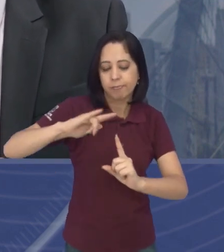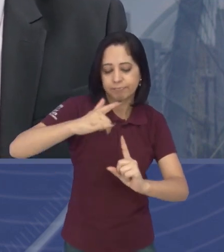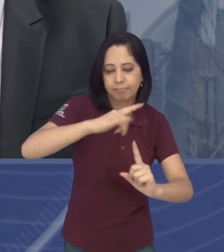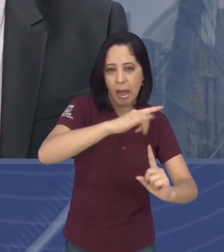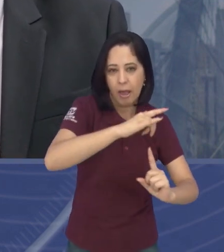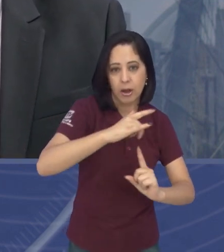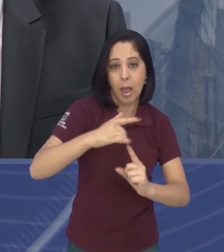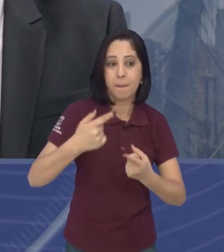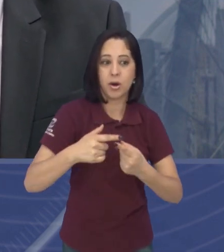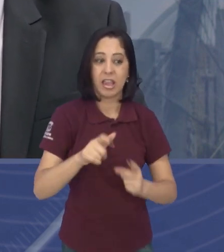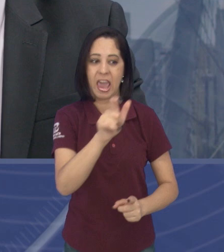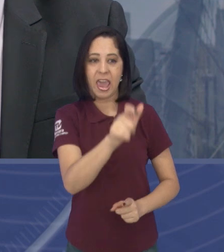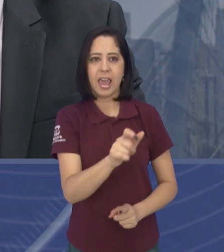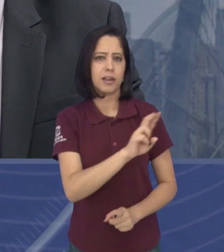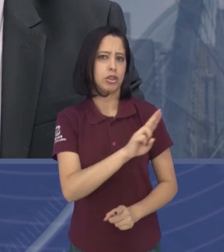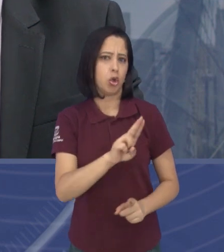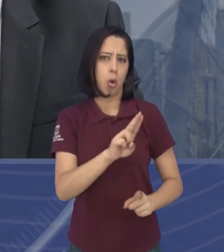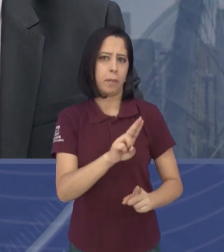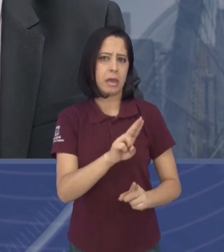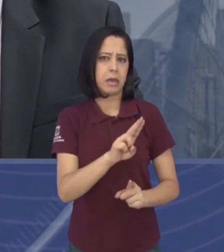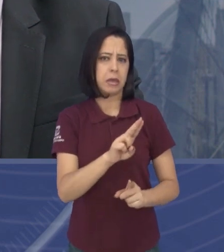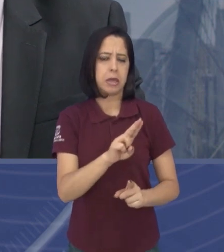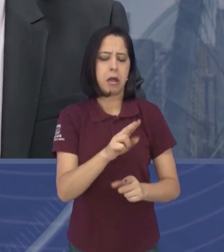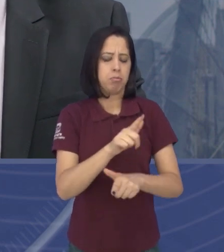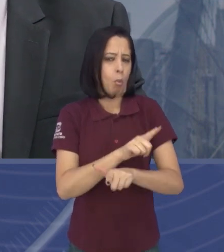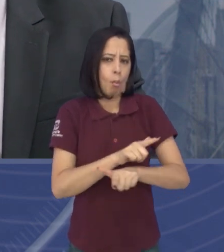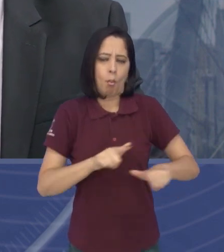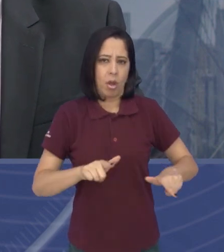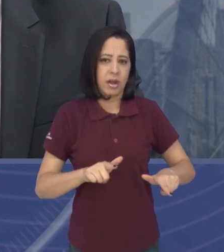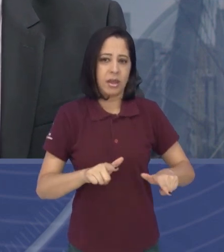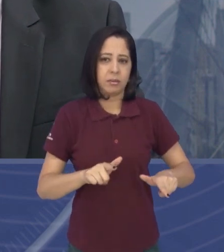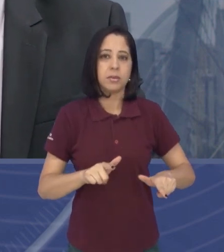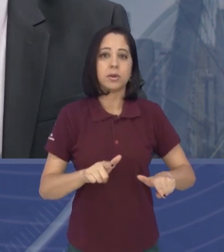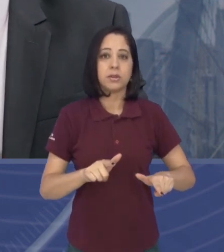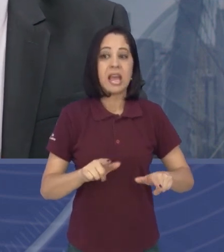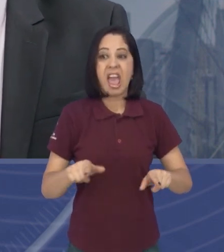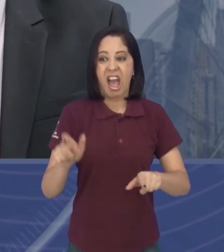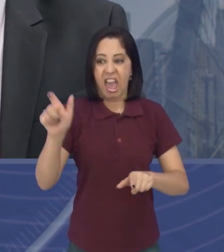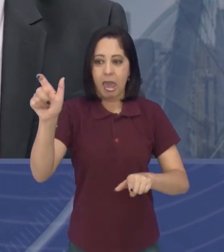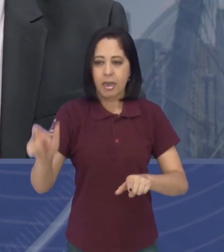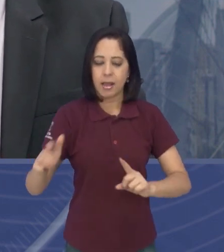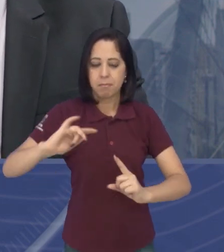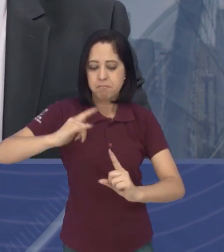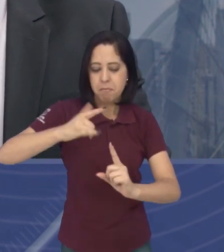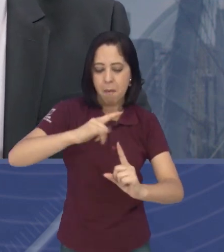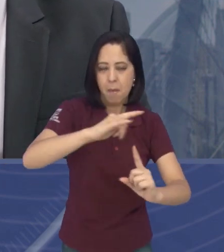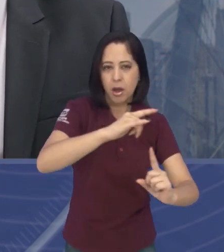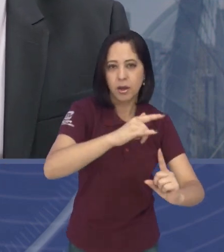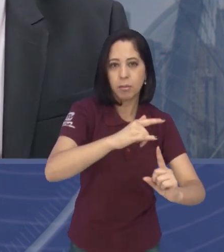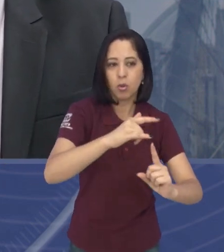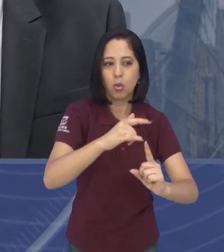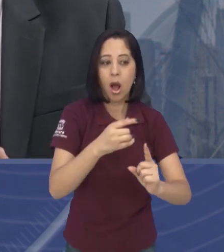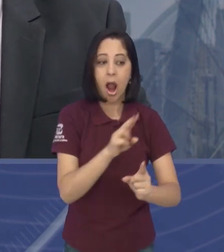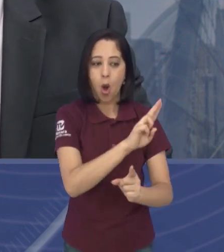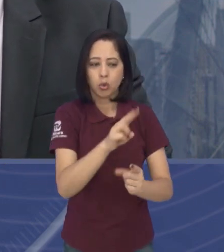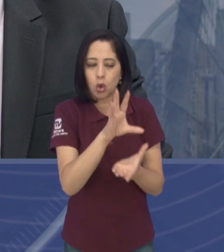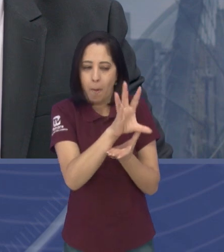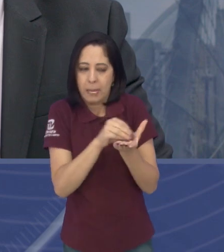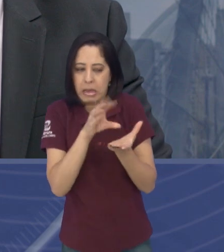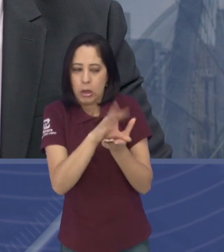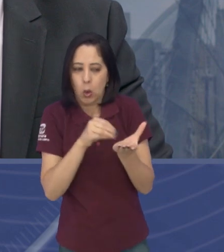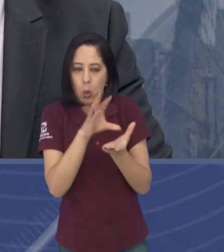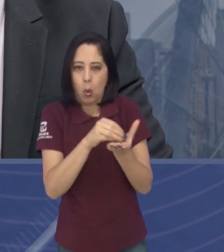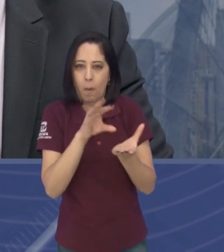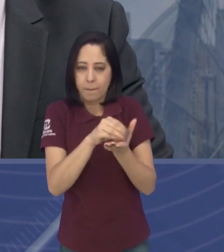limpo, né? E aí eles usam os dados dessa pessoa. Abrem contas em bancos, muitas vezes, pegam um cartão de crédito e aí eles